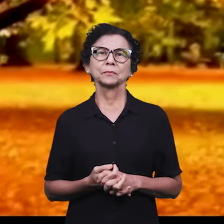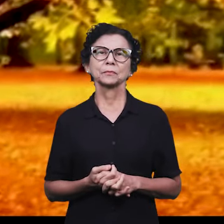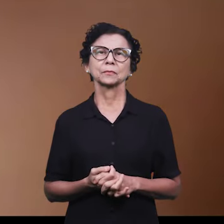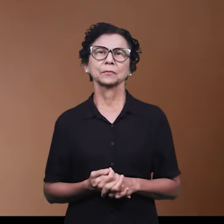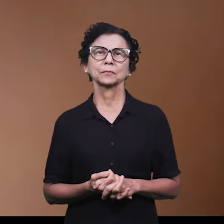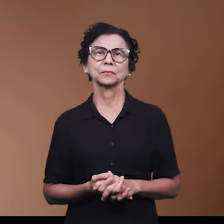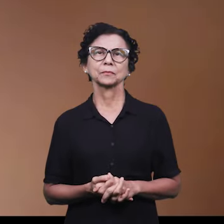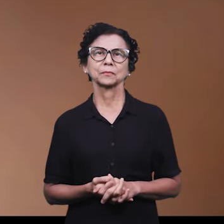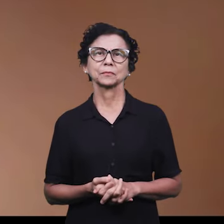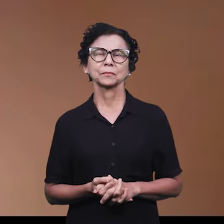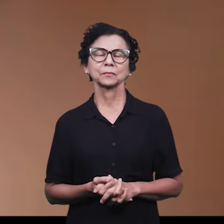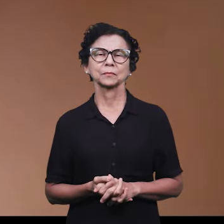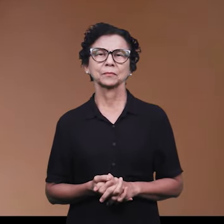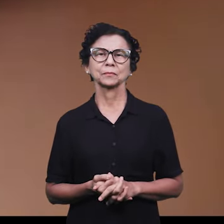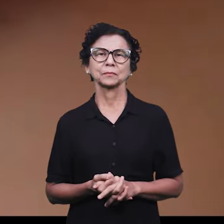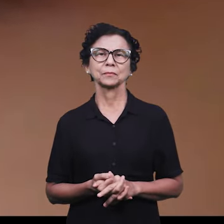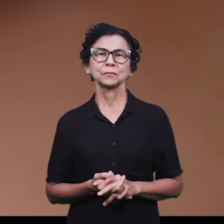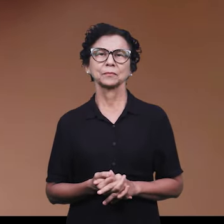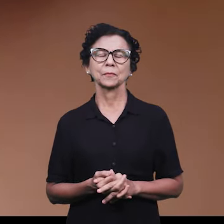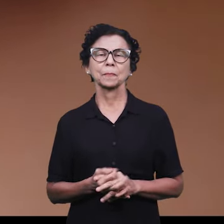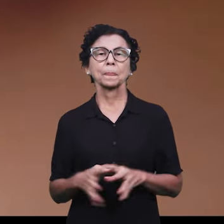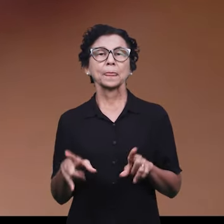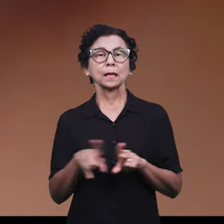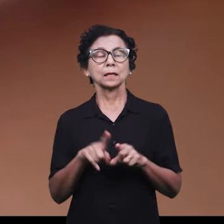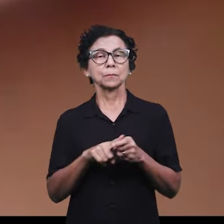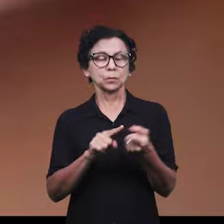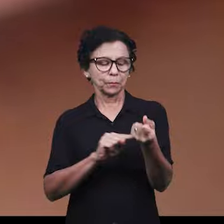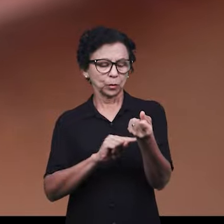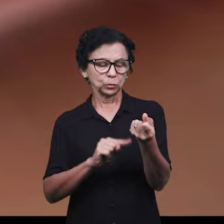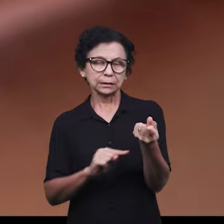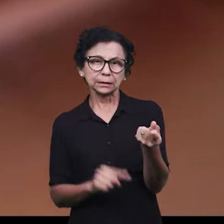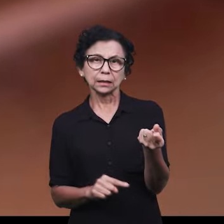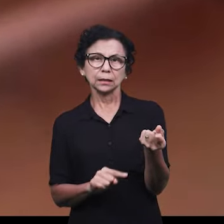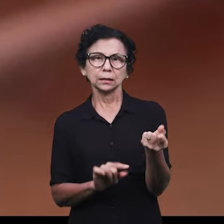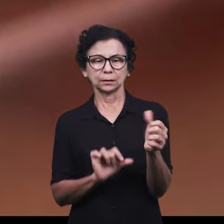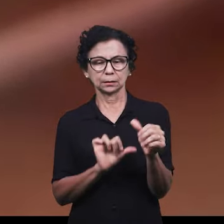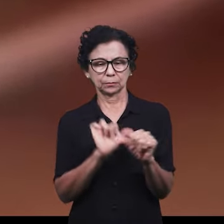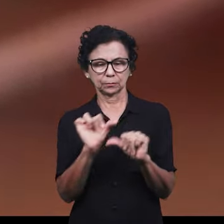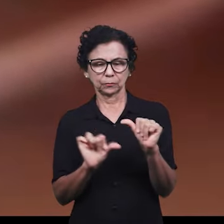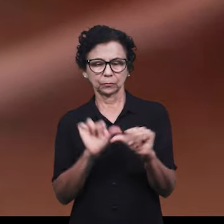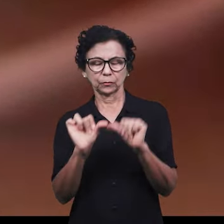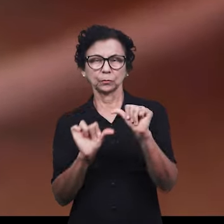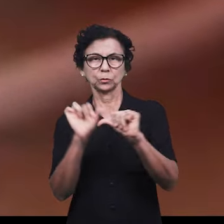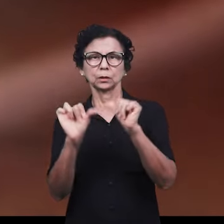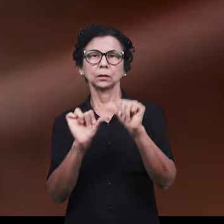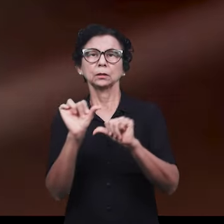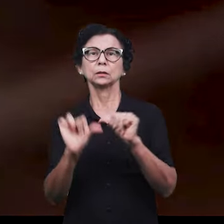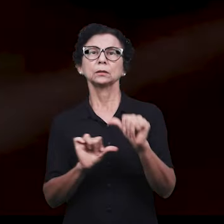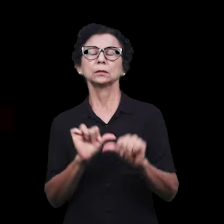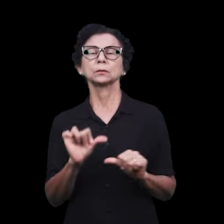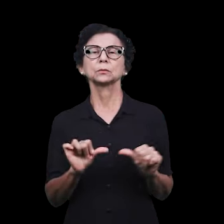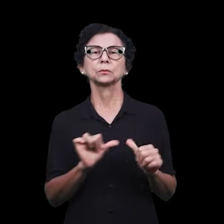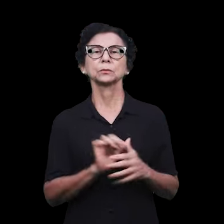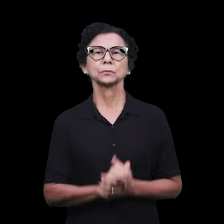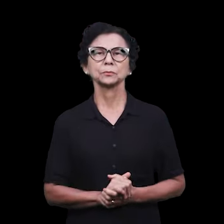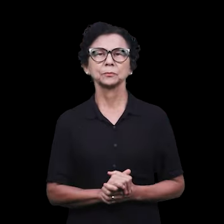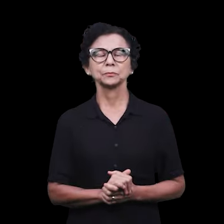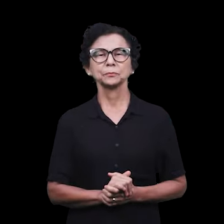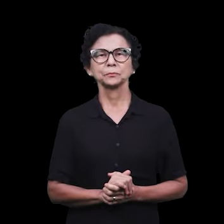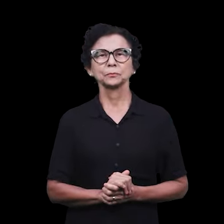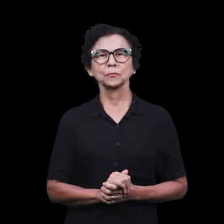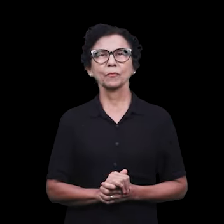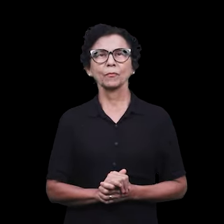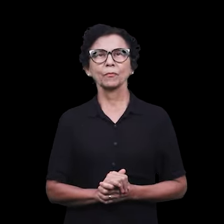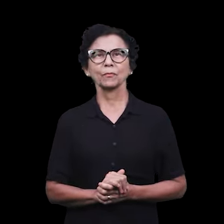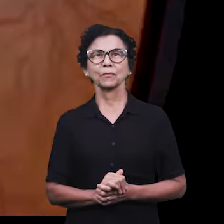a coagulação sanguínea. A gente tem, por exemplo, o flagelo bacteriano, que é considerado aí um dos mascotes